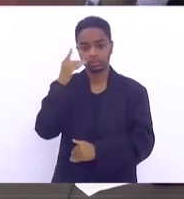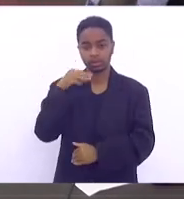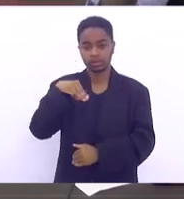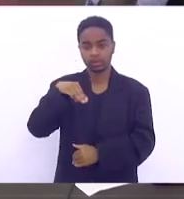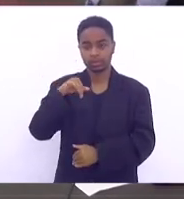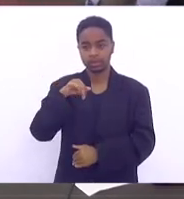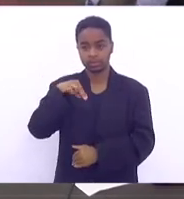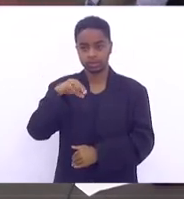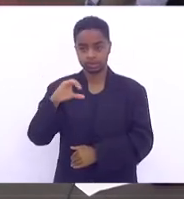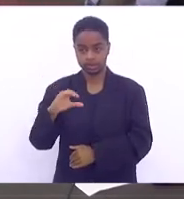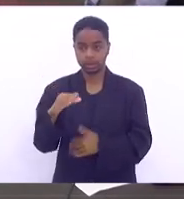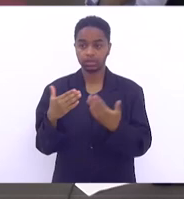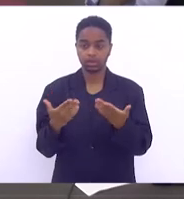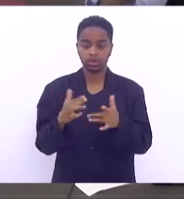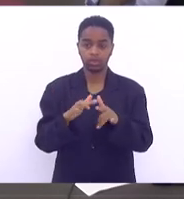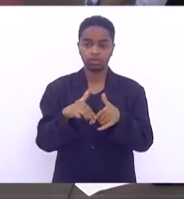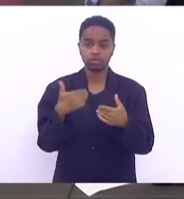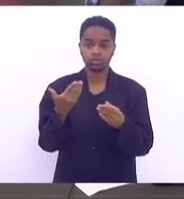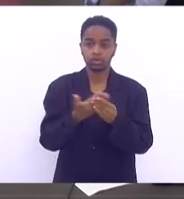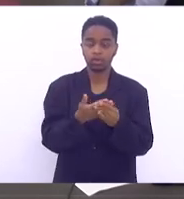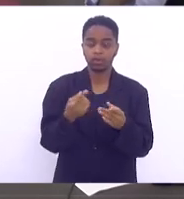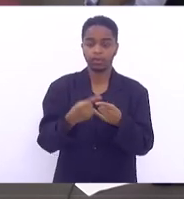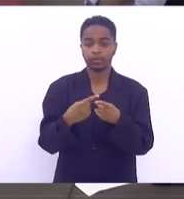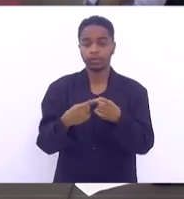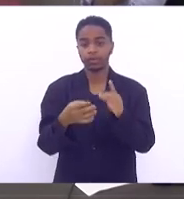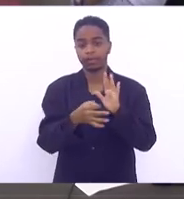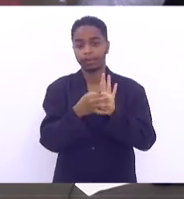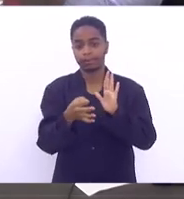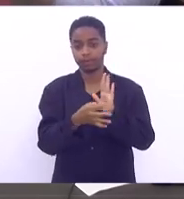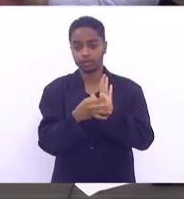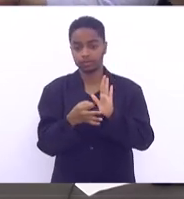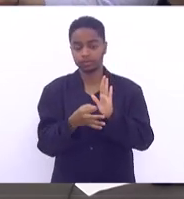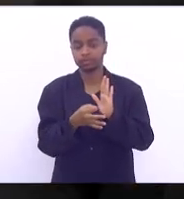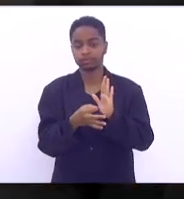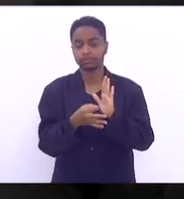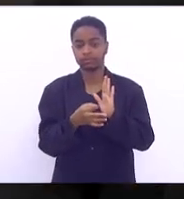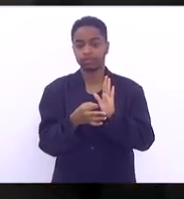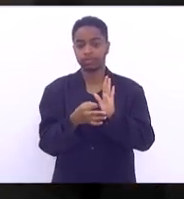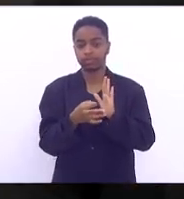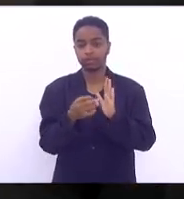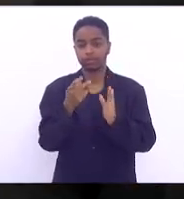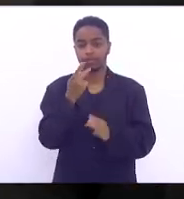Mink. O motivo do recurso é que o parecer cita